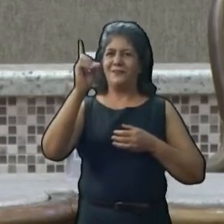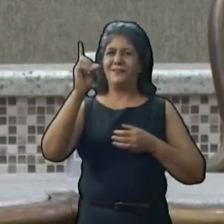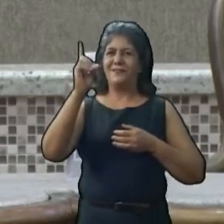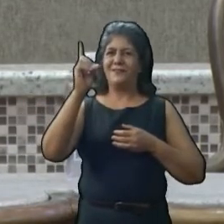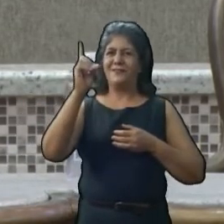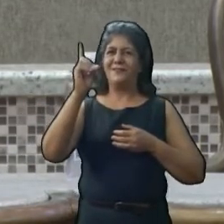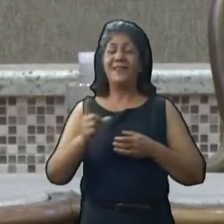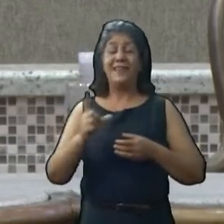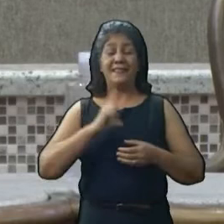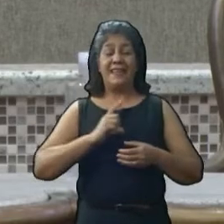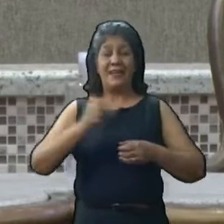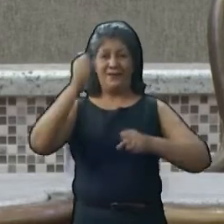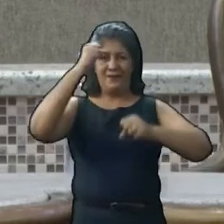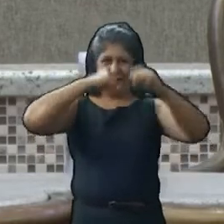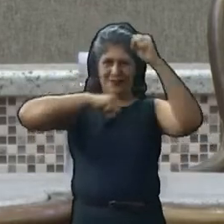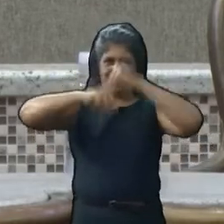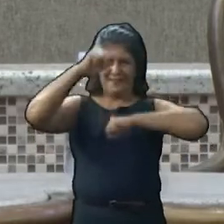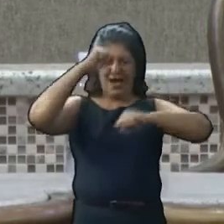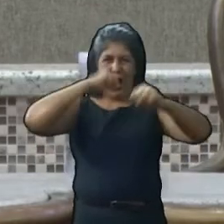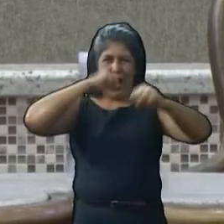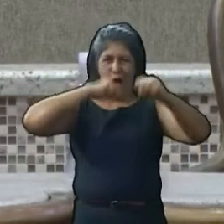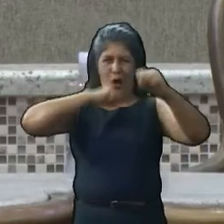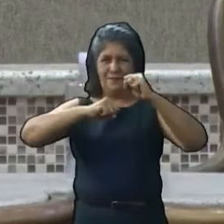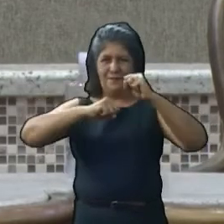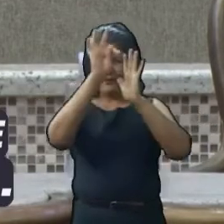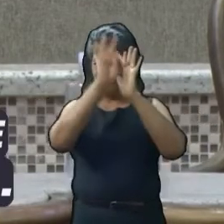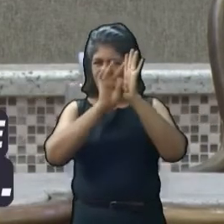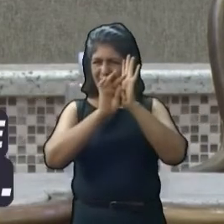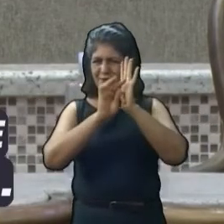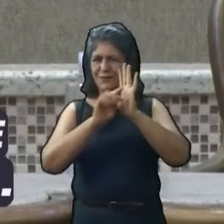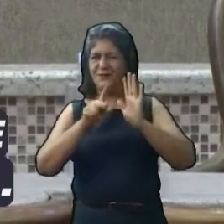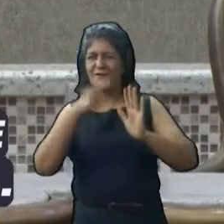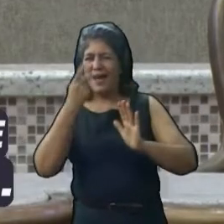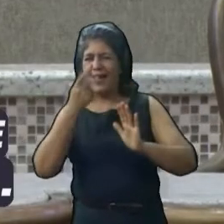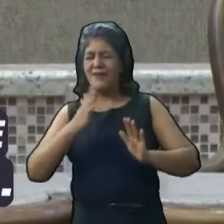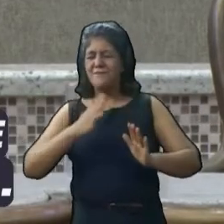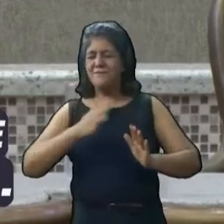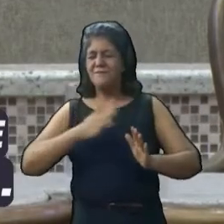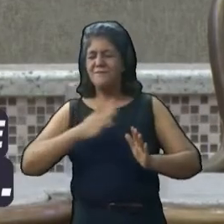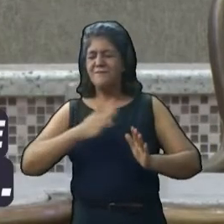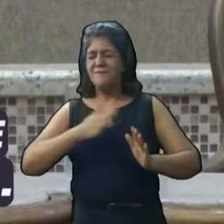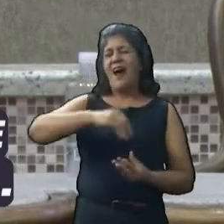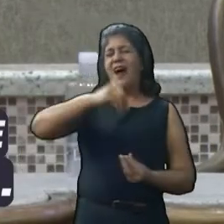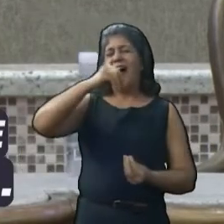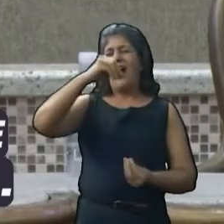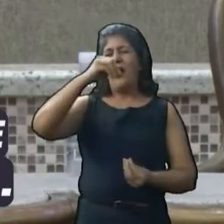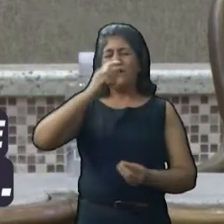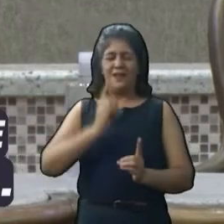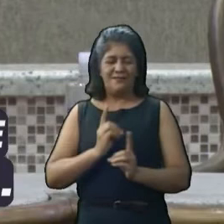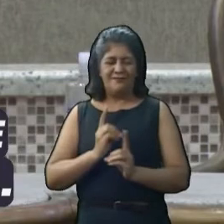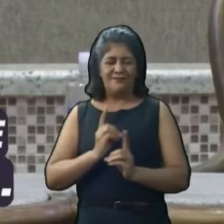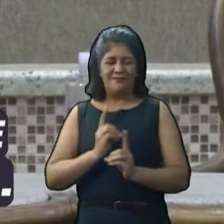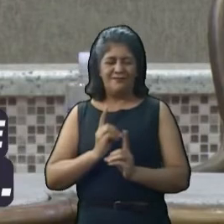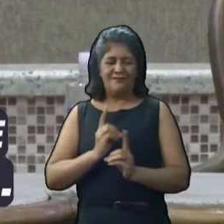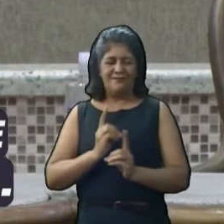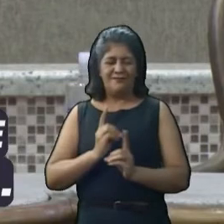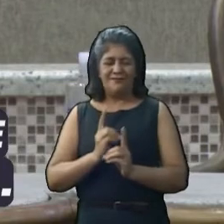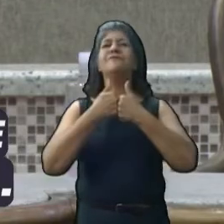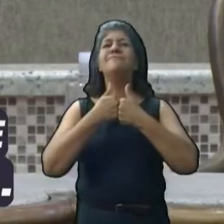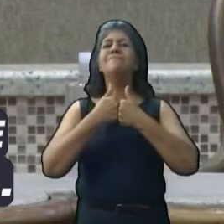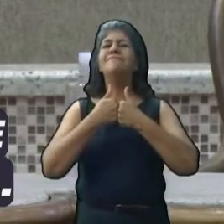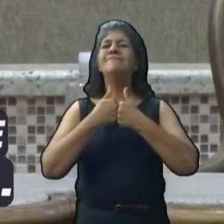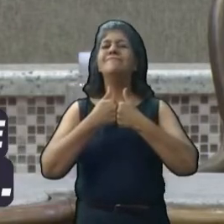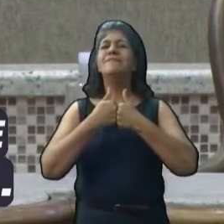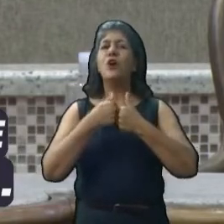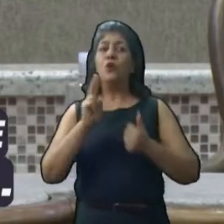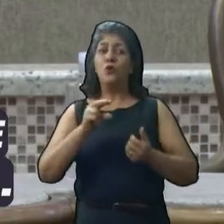63 versículo 8 que diz assim a minha alma ou deus a minha alma te segue de perto o caminhão não